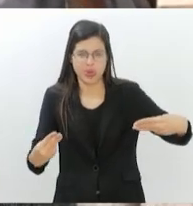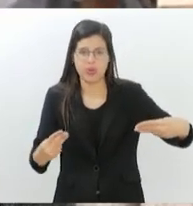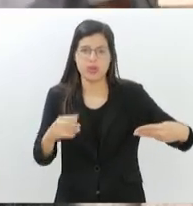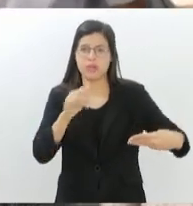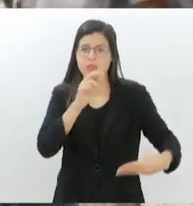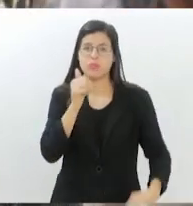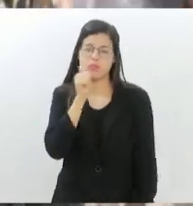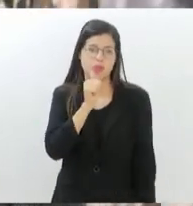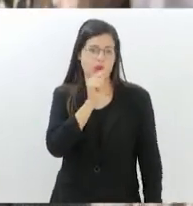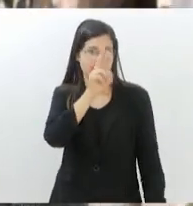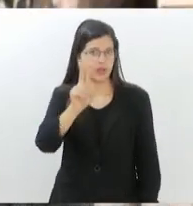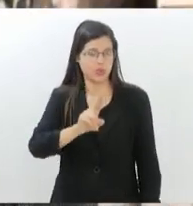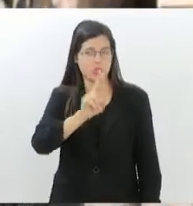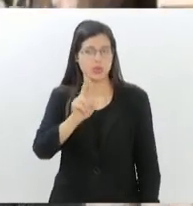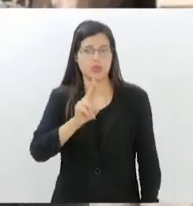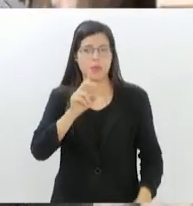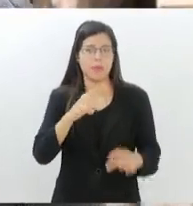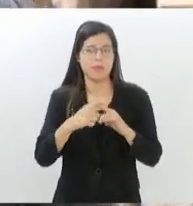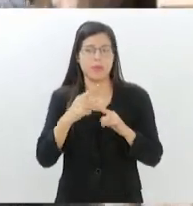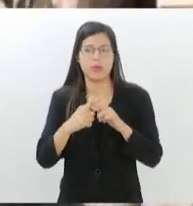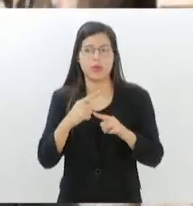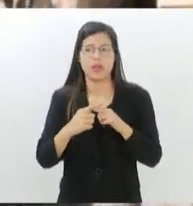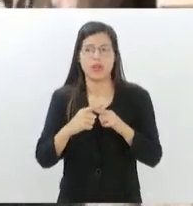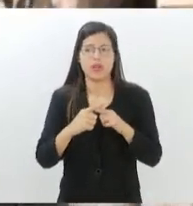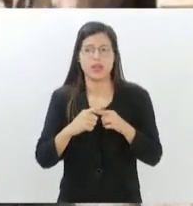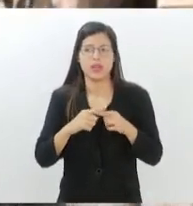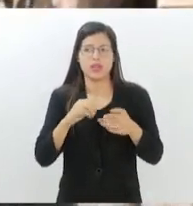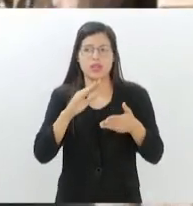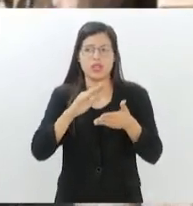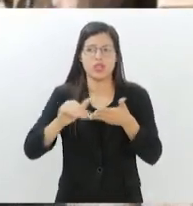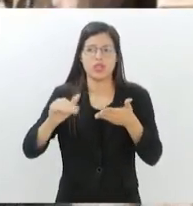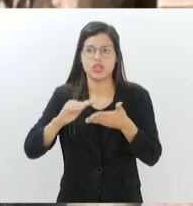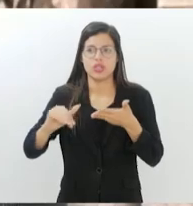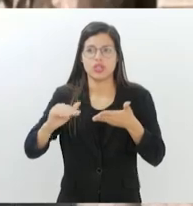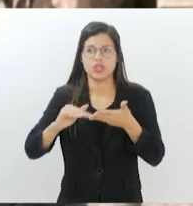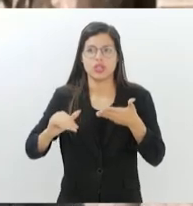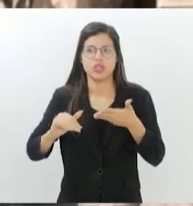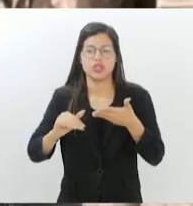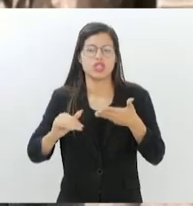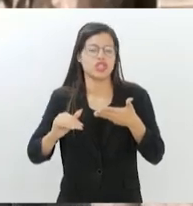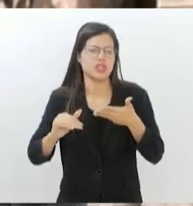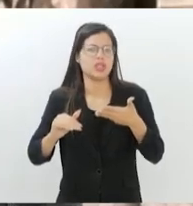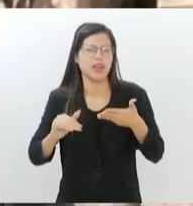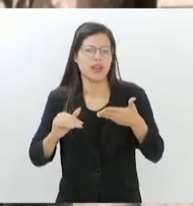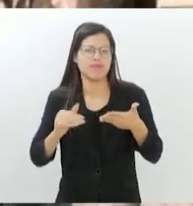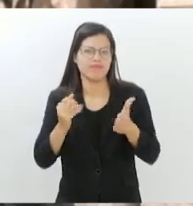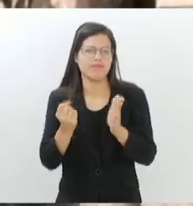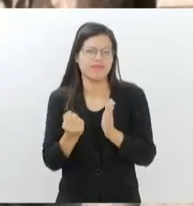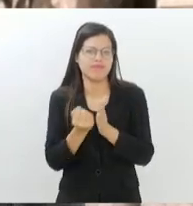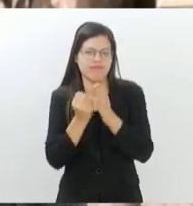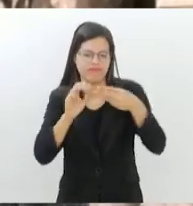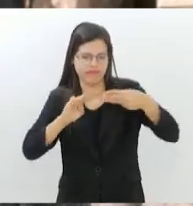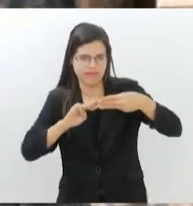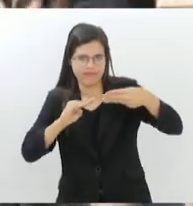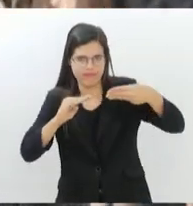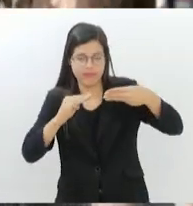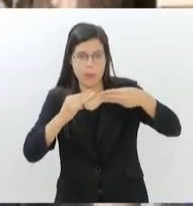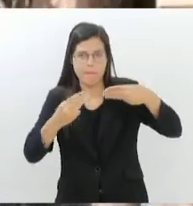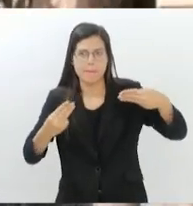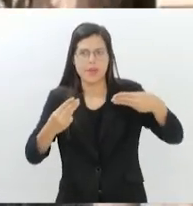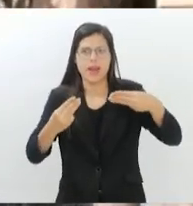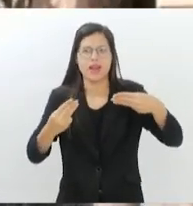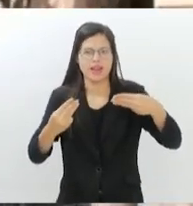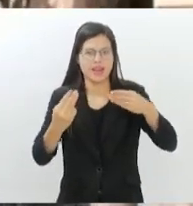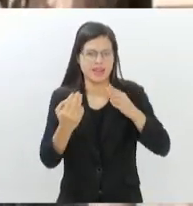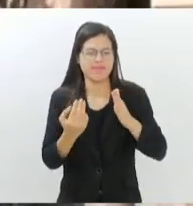porque elas tiram as marcas faciais porque o músculo não contrai mais. E na bexiga ela tem esse mesmo efeito.